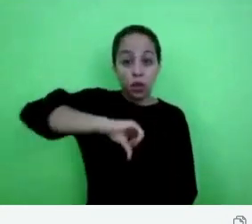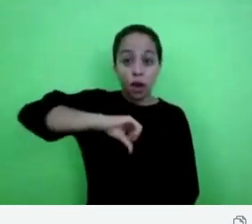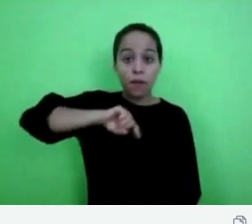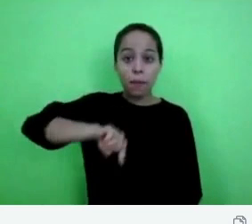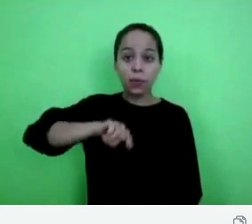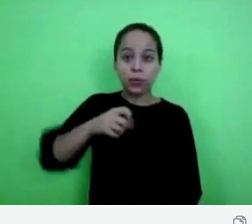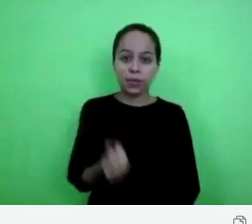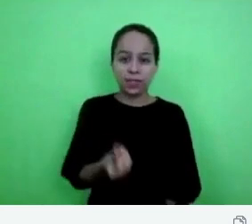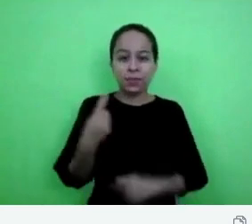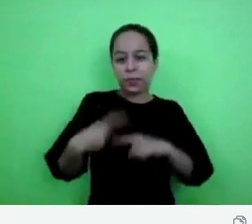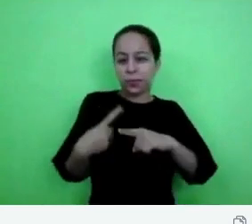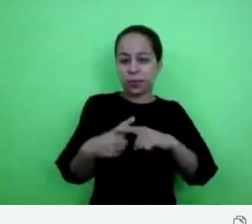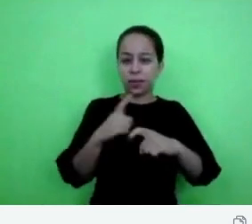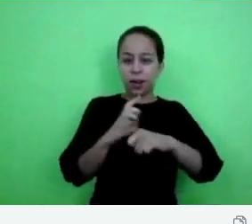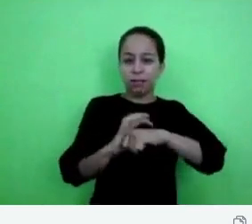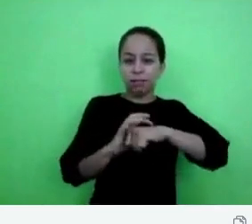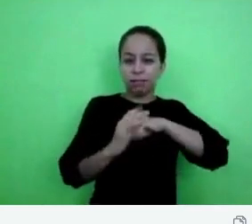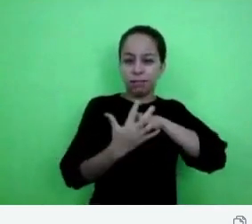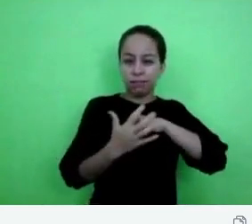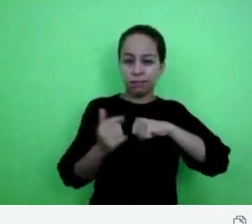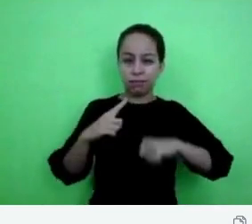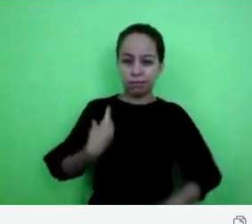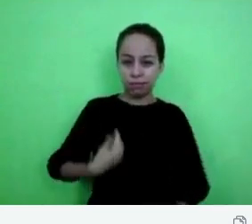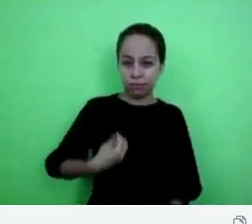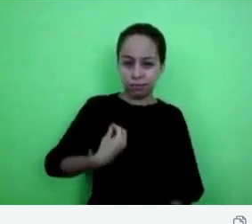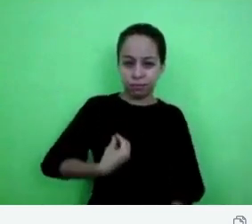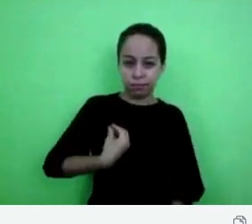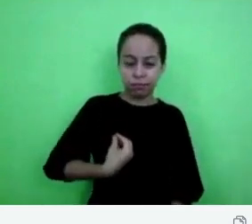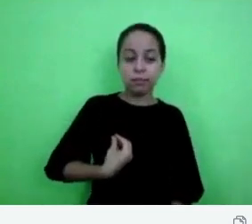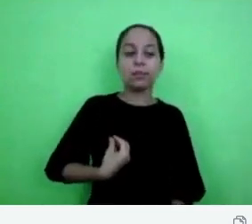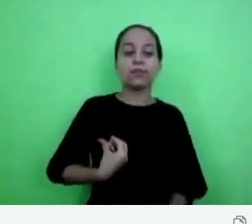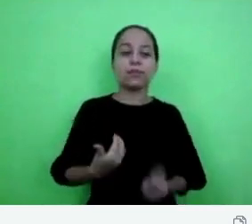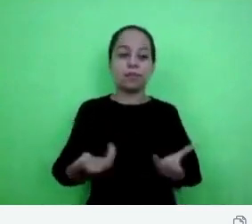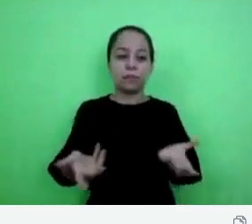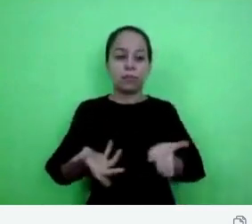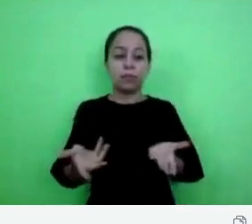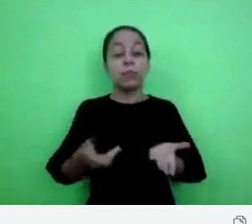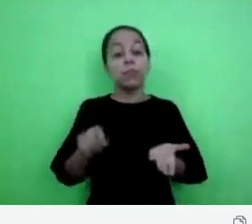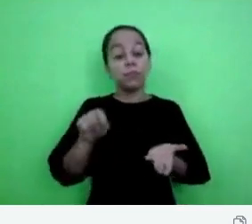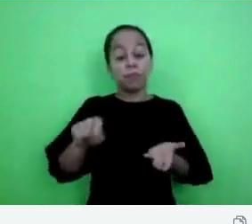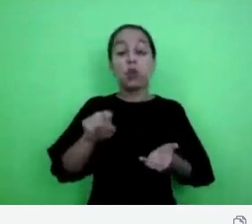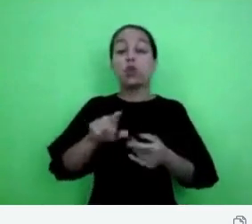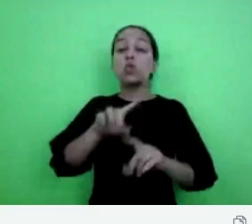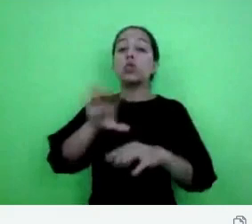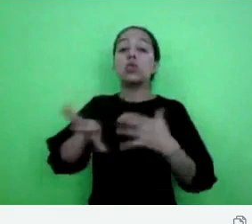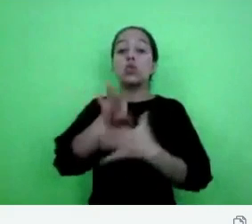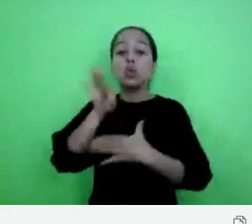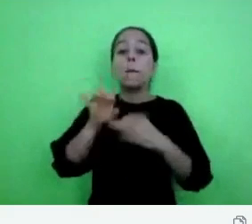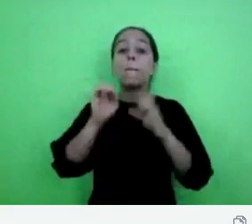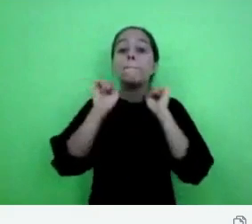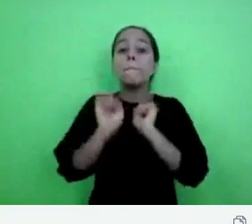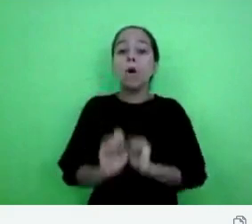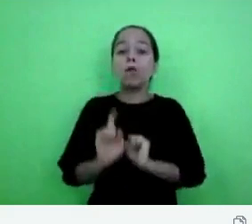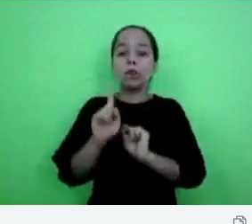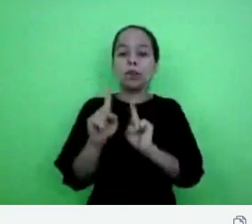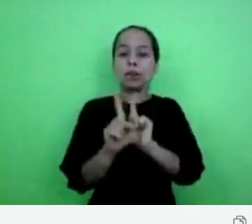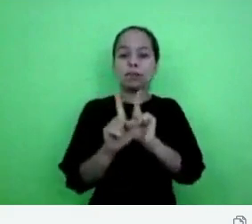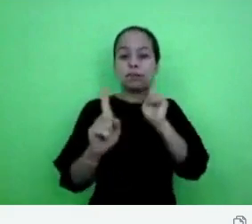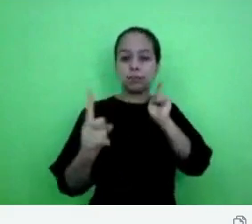da pandemia causada pelo novo coronavírus, o sorteio poderá ser realizado de forma